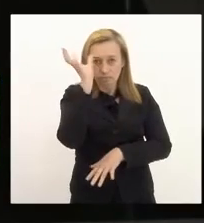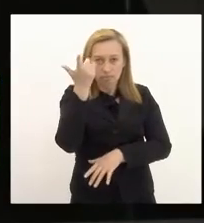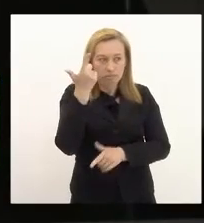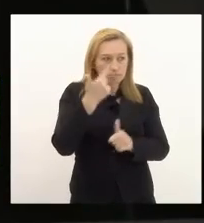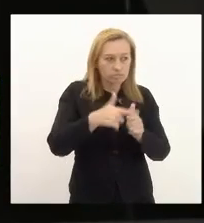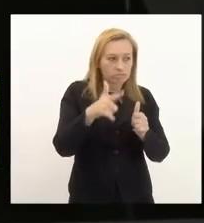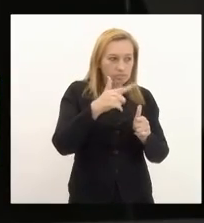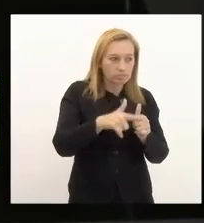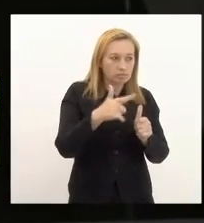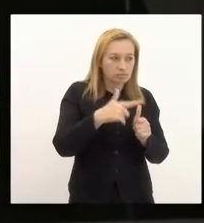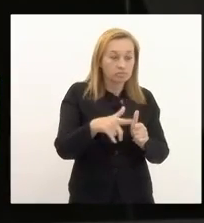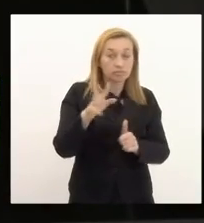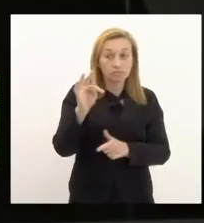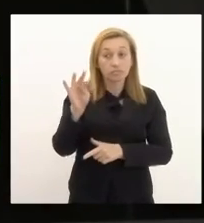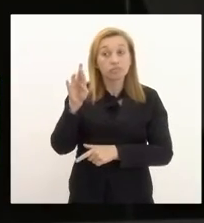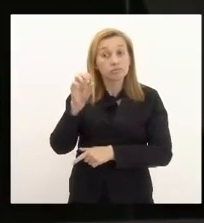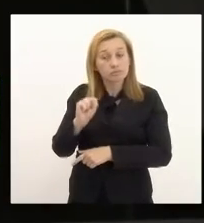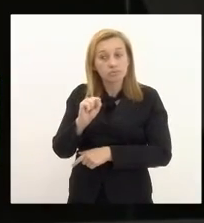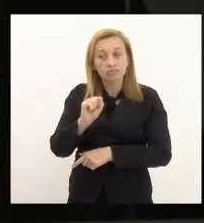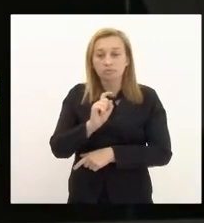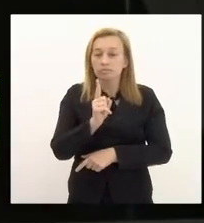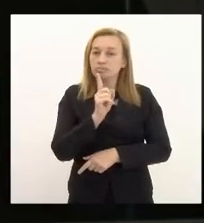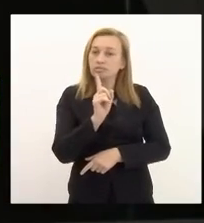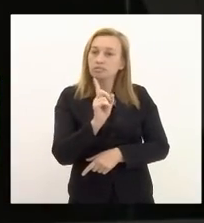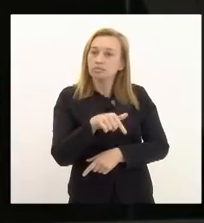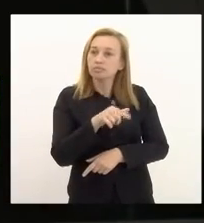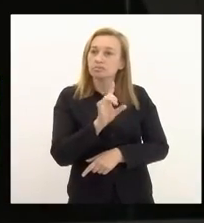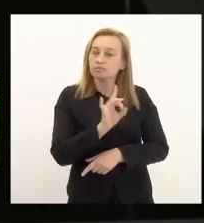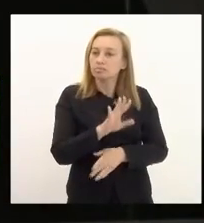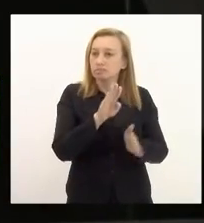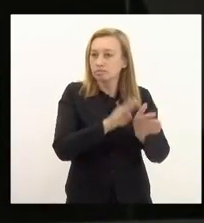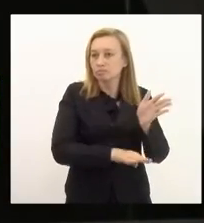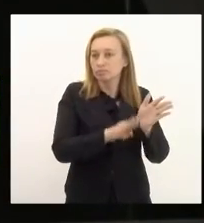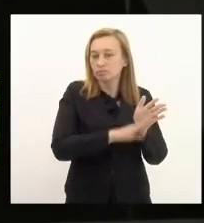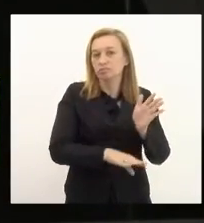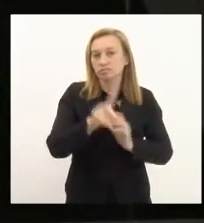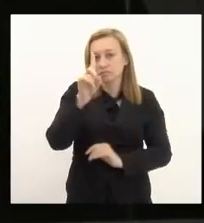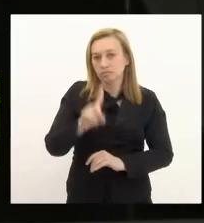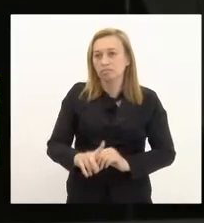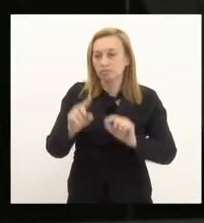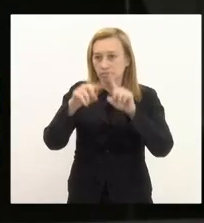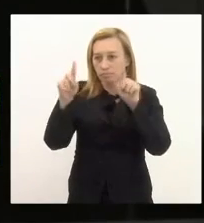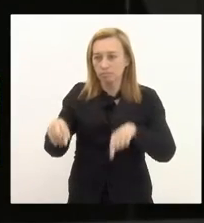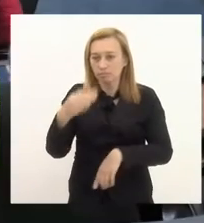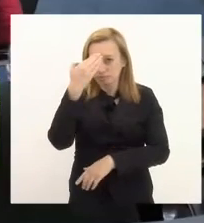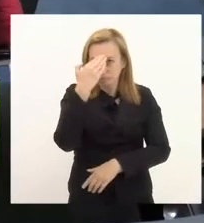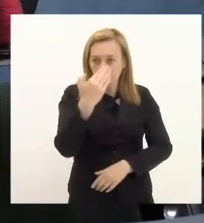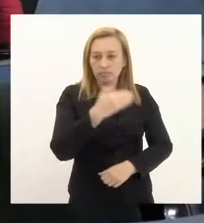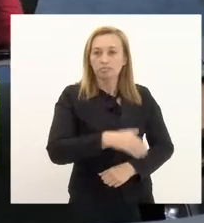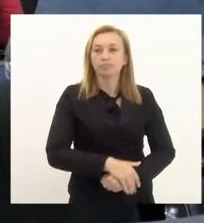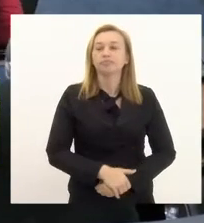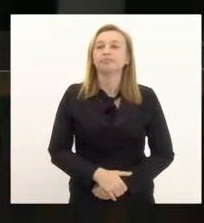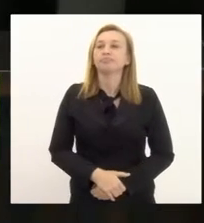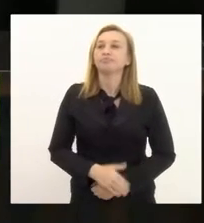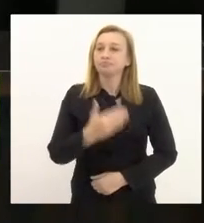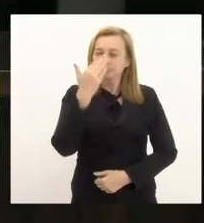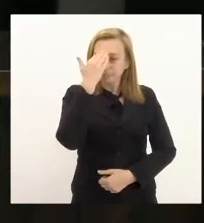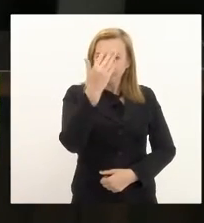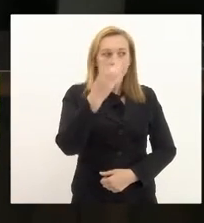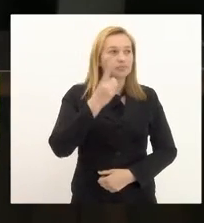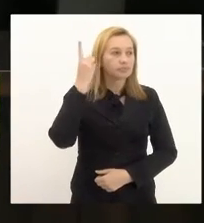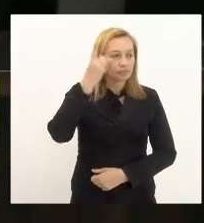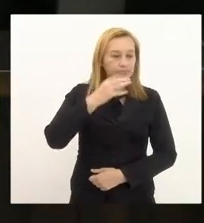dos problemas da receita que não seja apenas retirando direitos de servidores Obrigado por